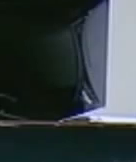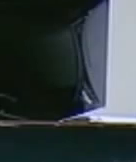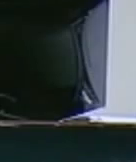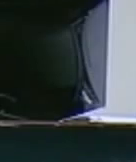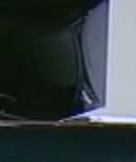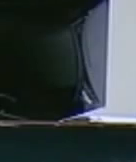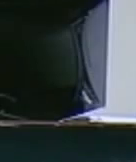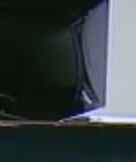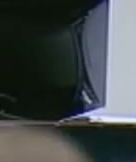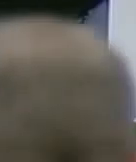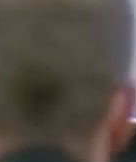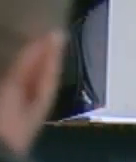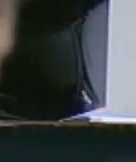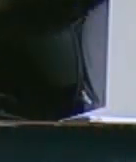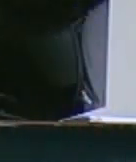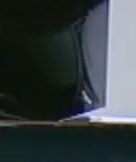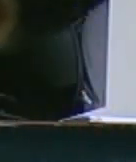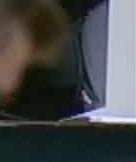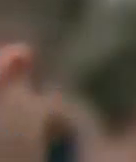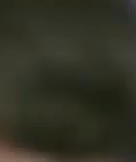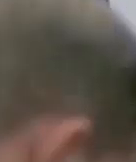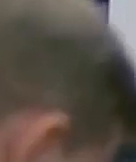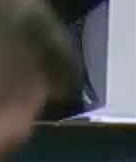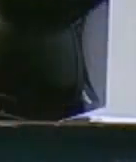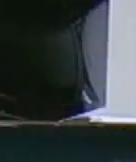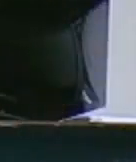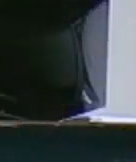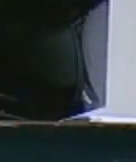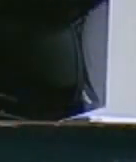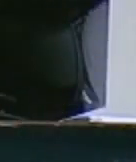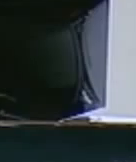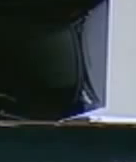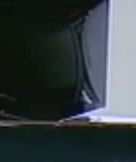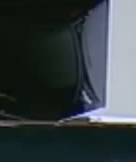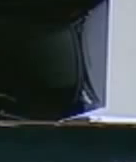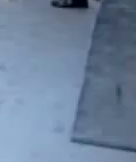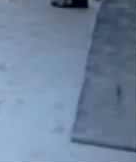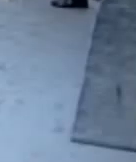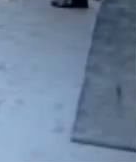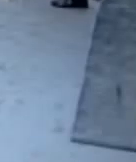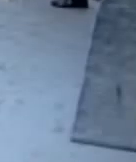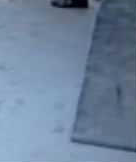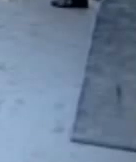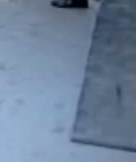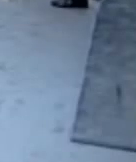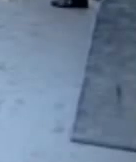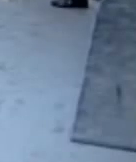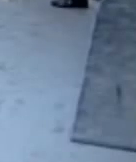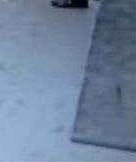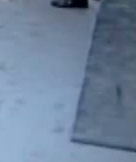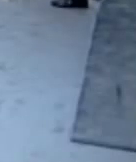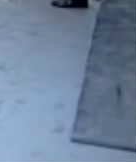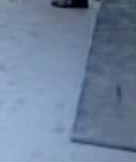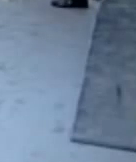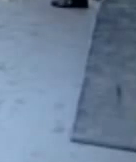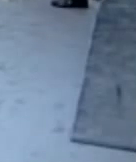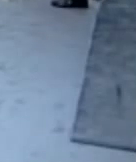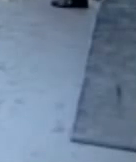e Carlos Eduardo bedu da cesbe São Paulo Estado de São Paulo para que dividam o tempo